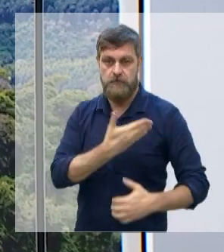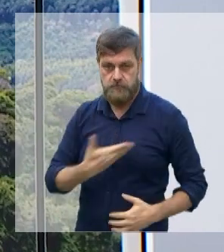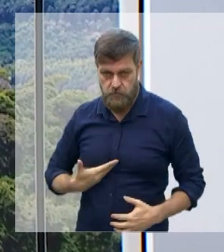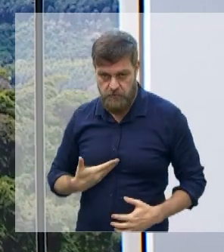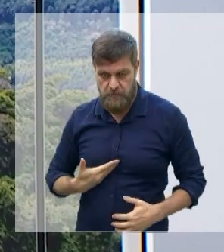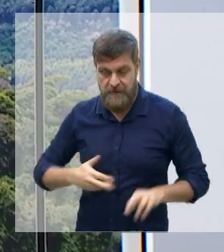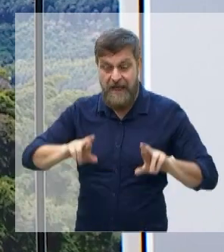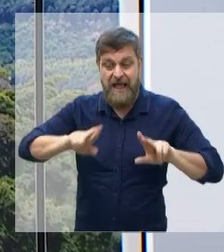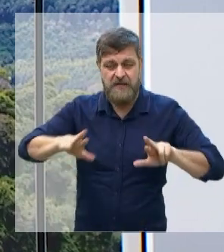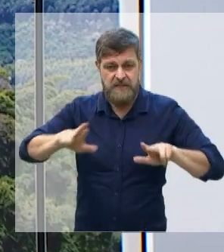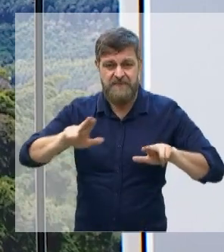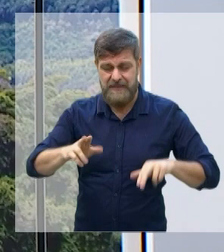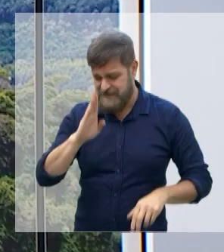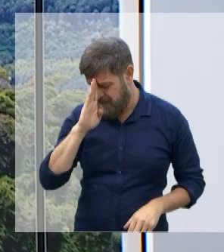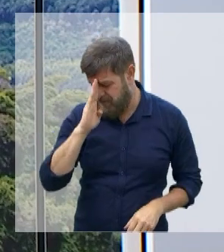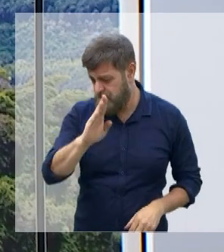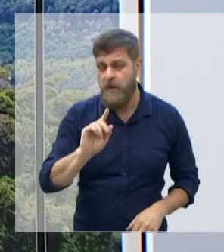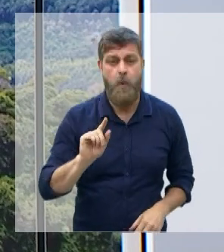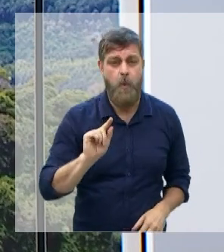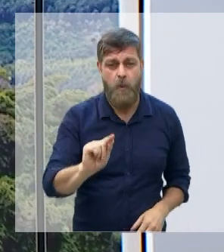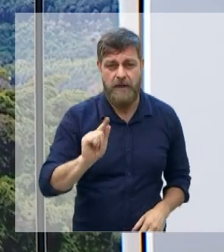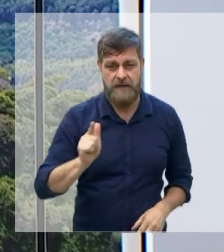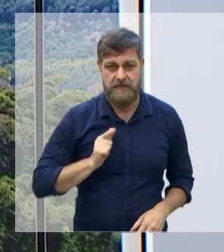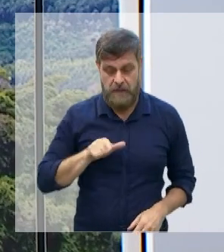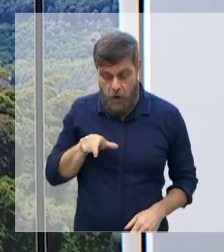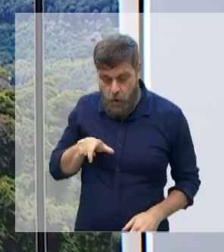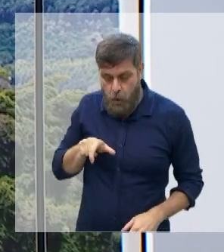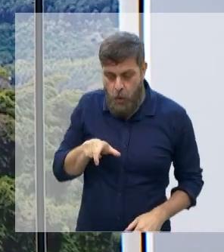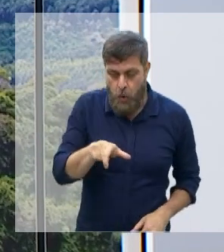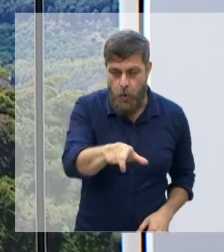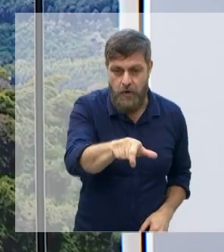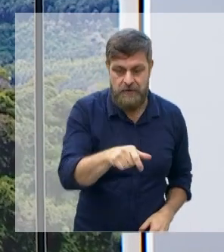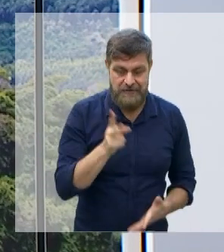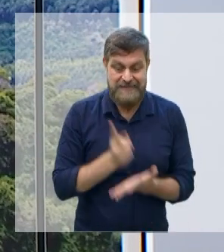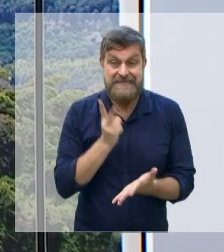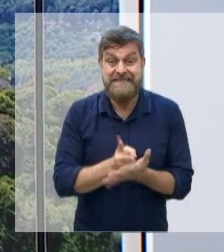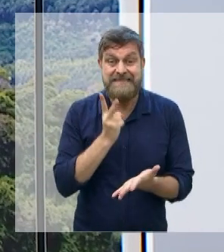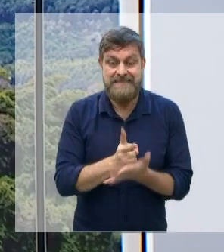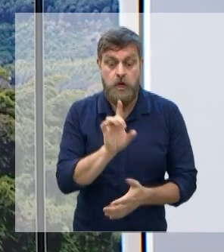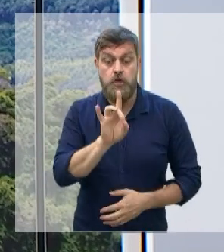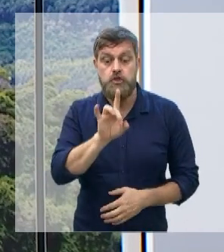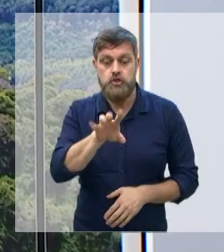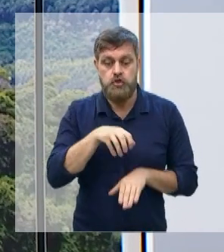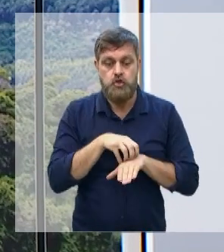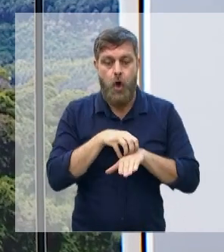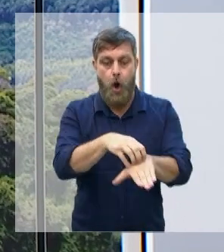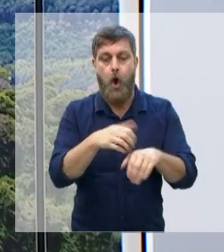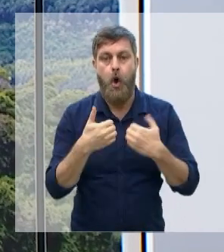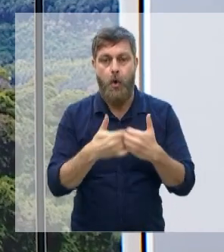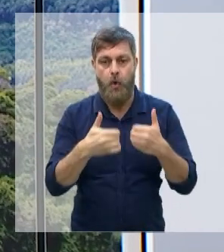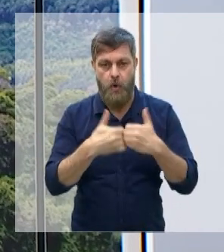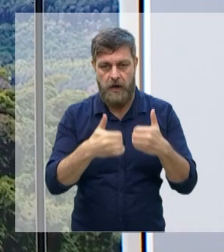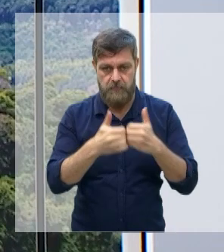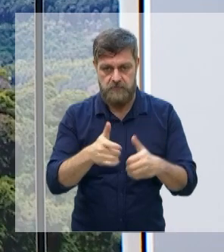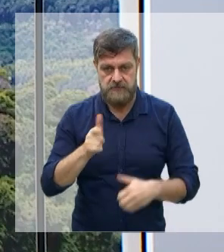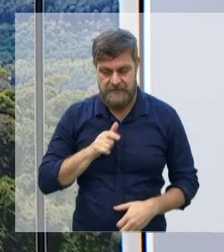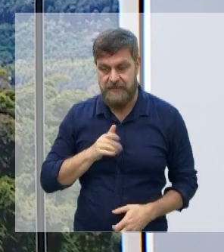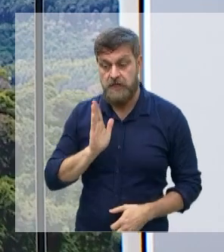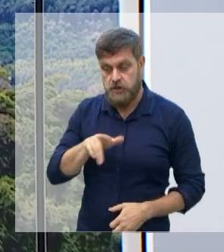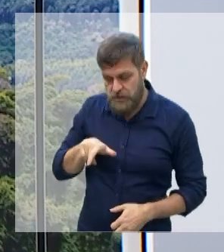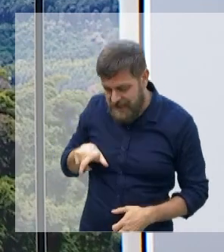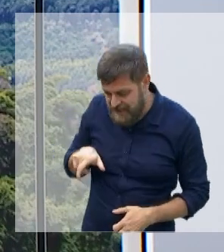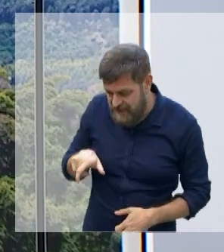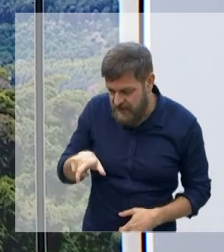básica qual que é primeiro são corredores exclusivos de ônibus nisso nós também já temos faixas exclusivas